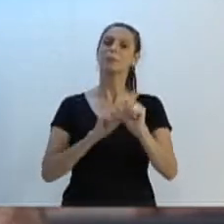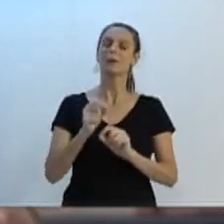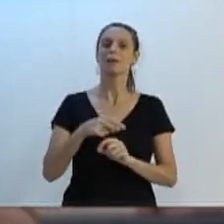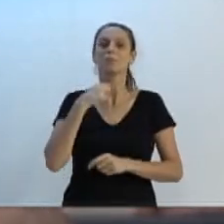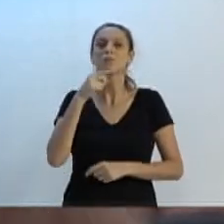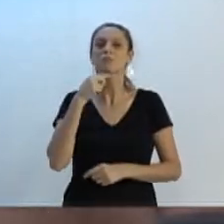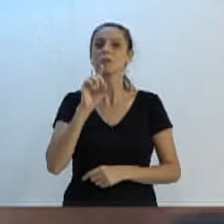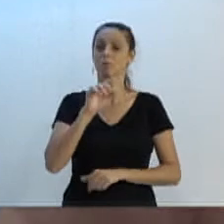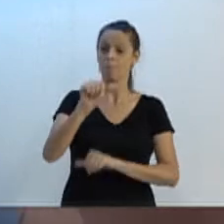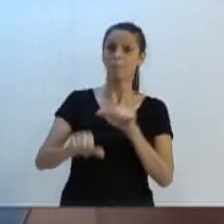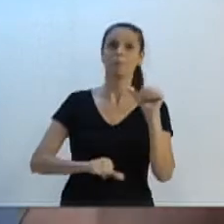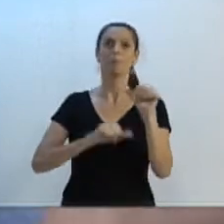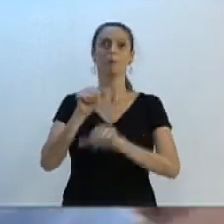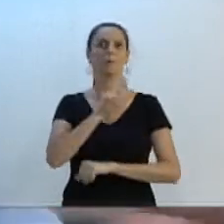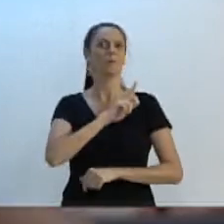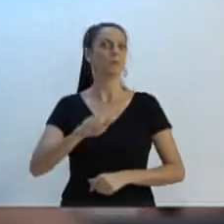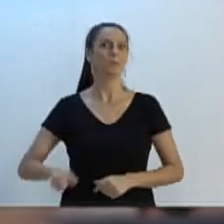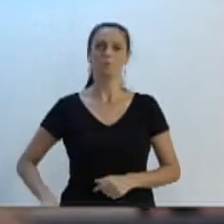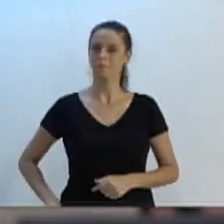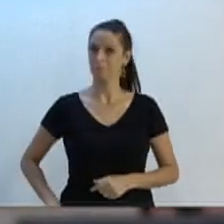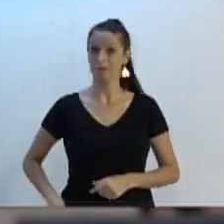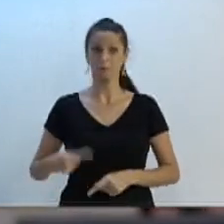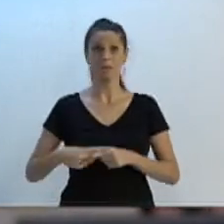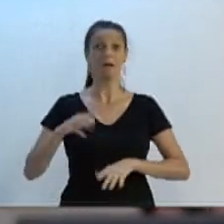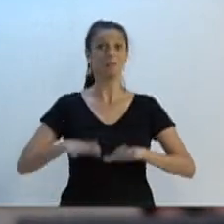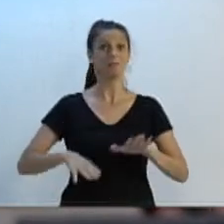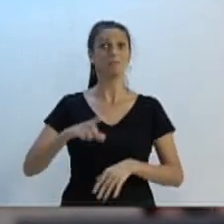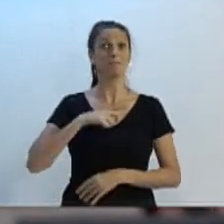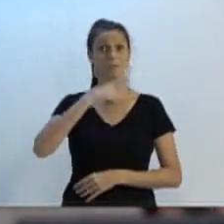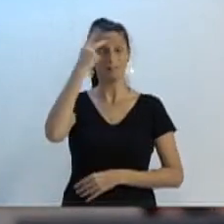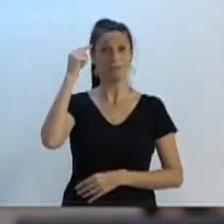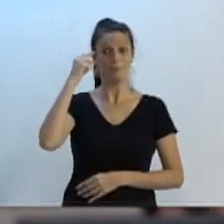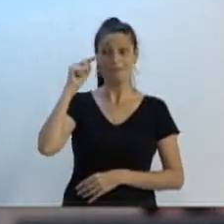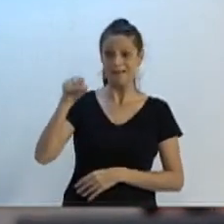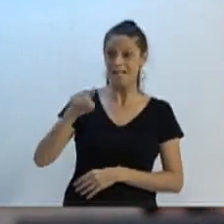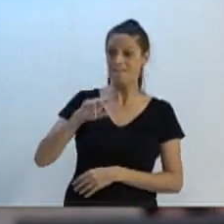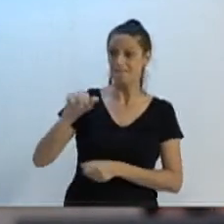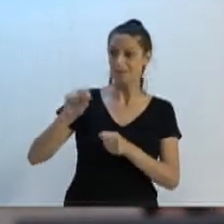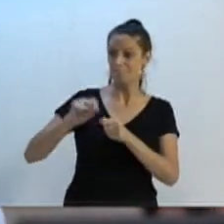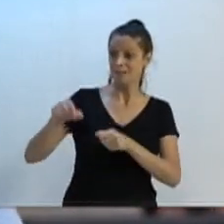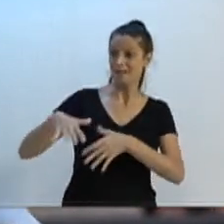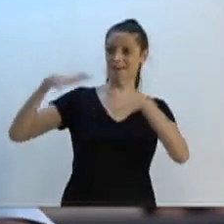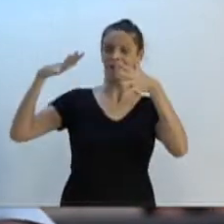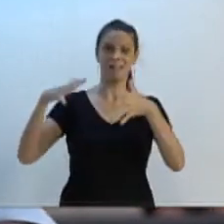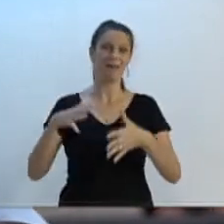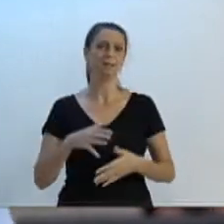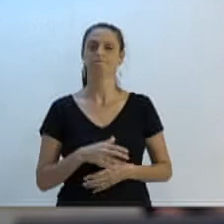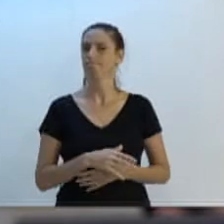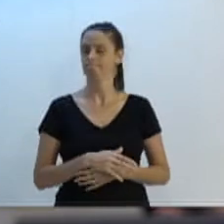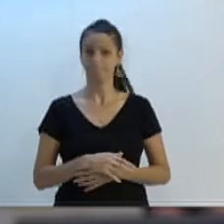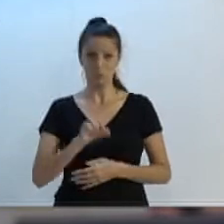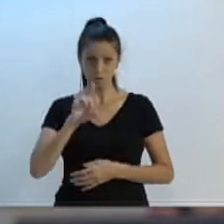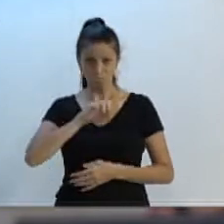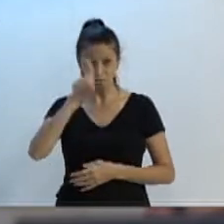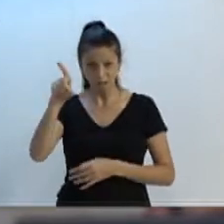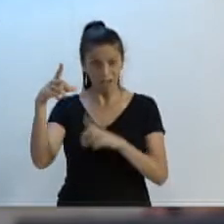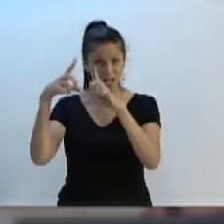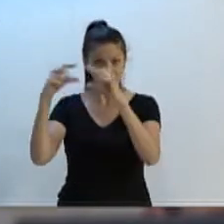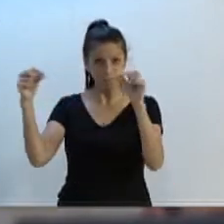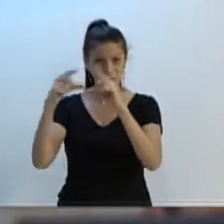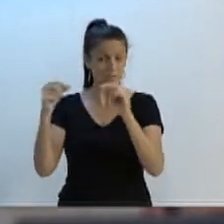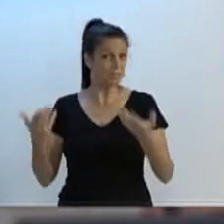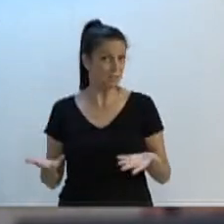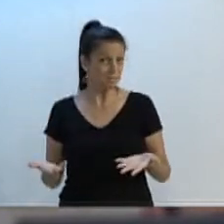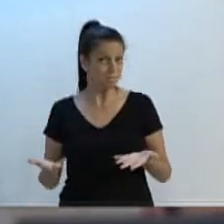gostou sair o governo que estava que este milagroso salvador da pátria que chegou aí também não está dando conta do recado e não só lá em brasília porque tenho podia